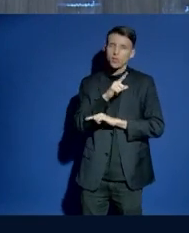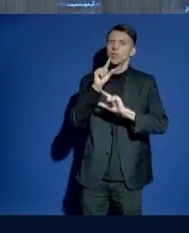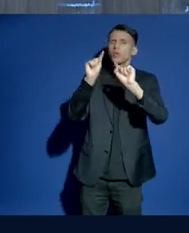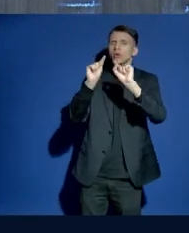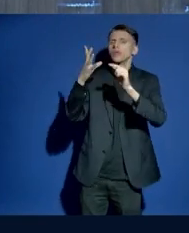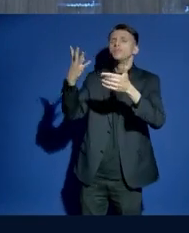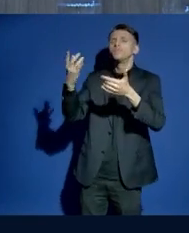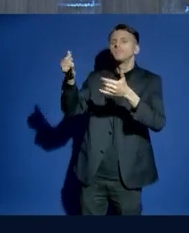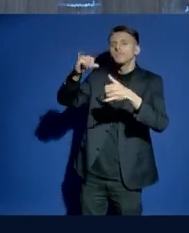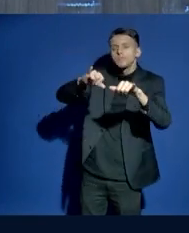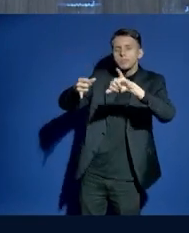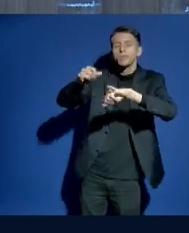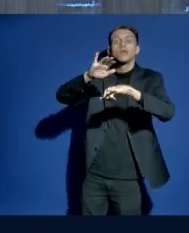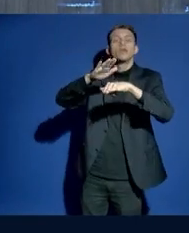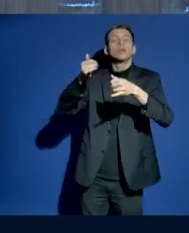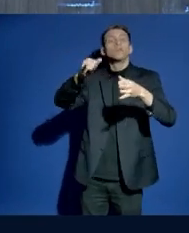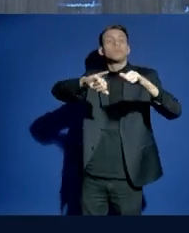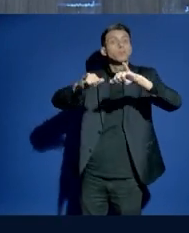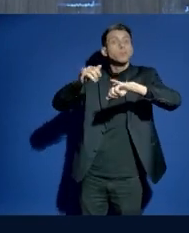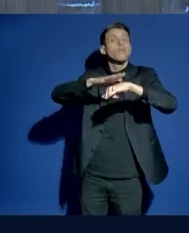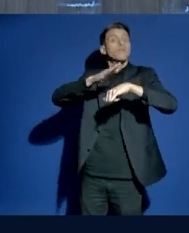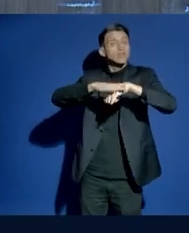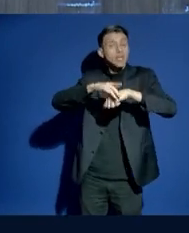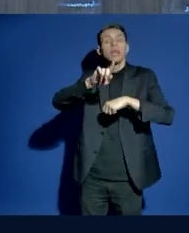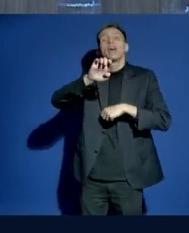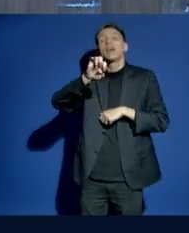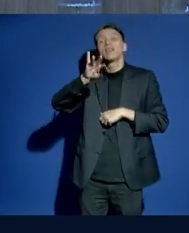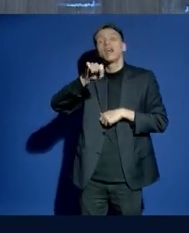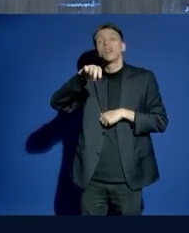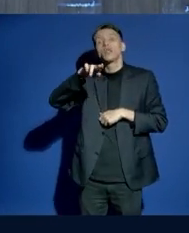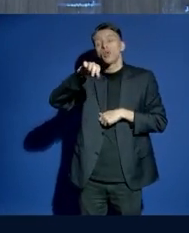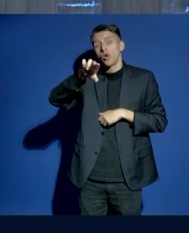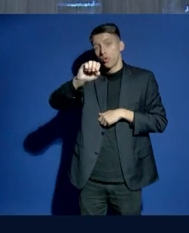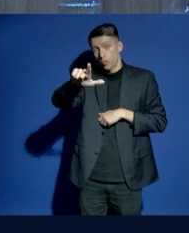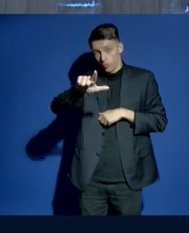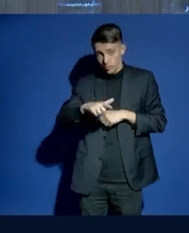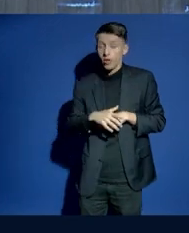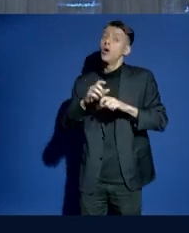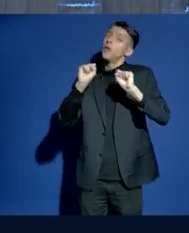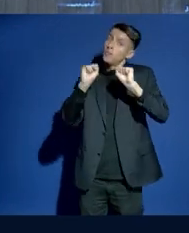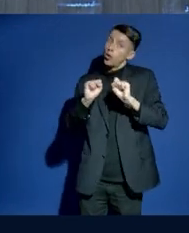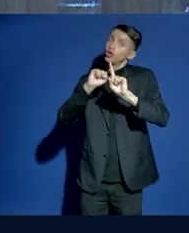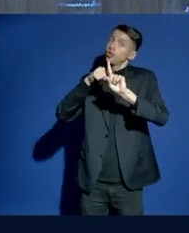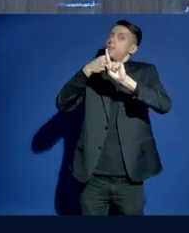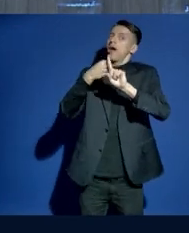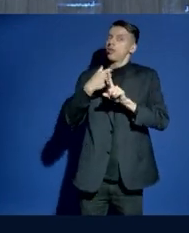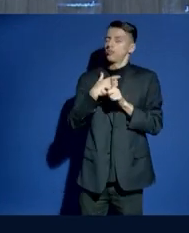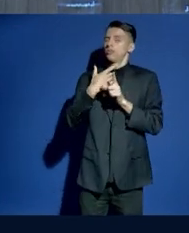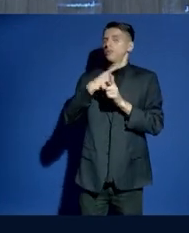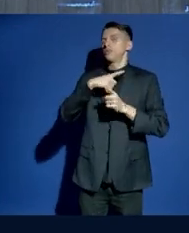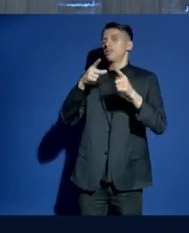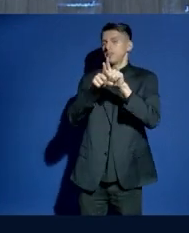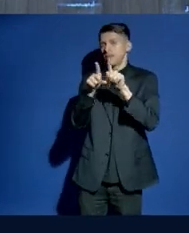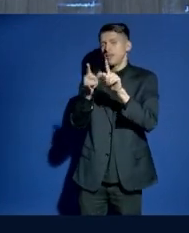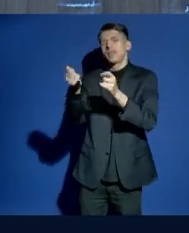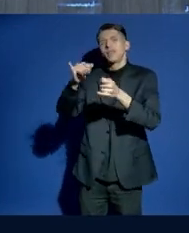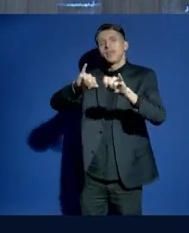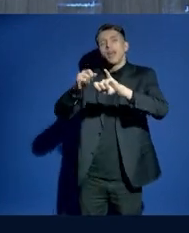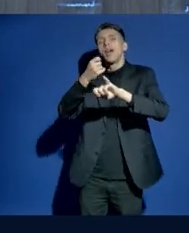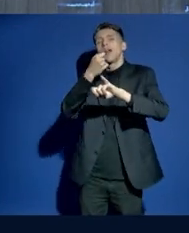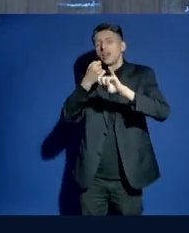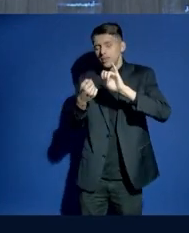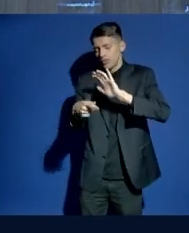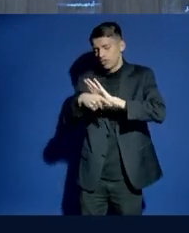que era colocado na produção de etanol porque isso podia criar um impacto na produção de biometrando colocava antibiótico na fermentação